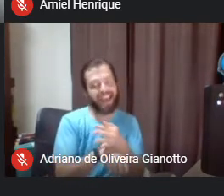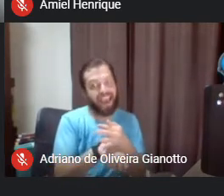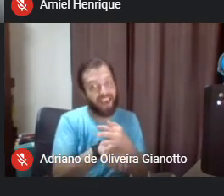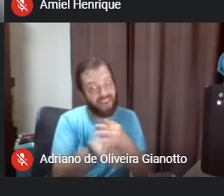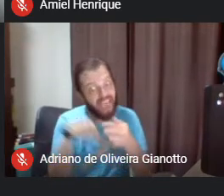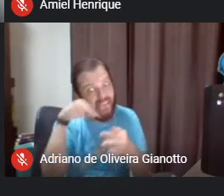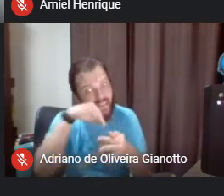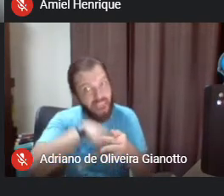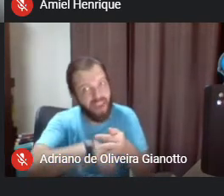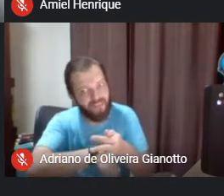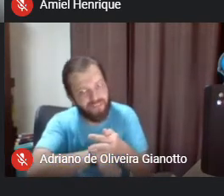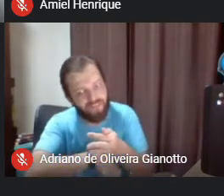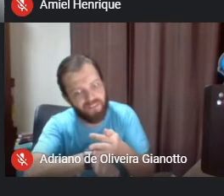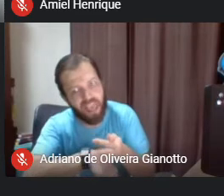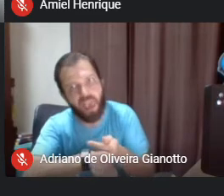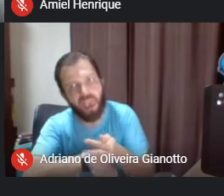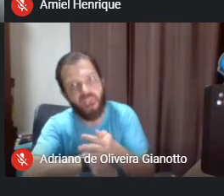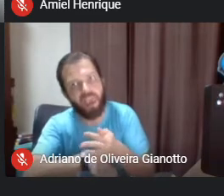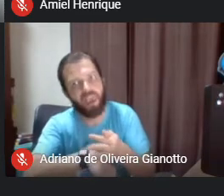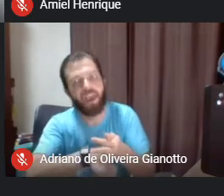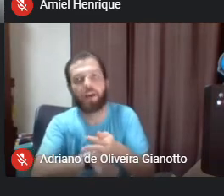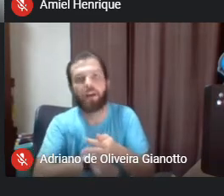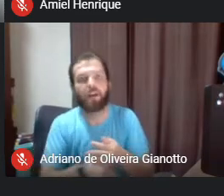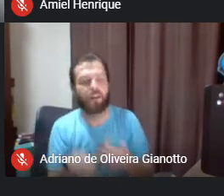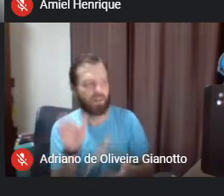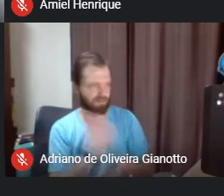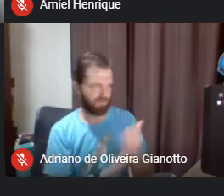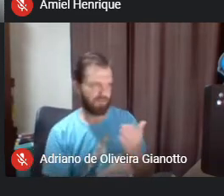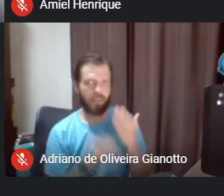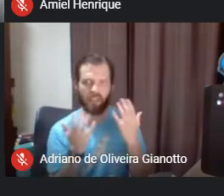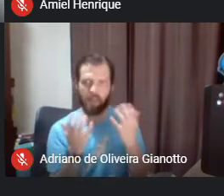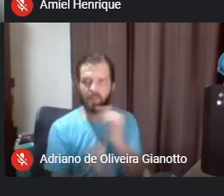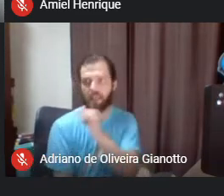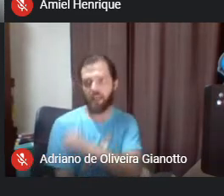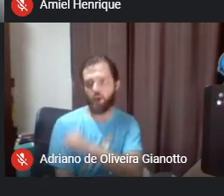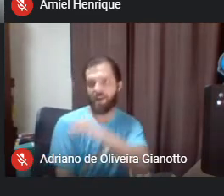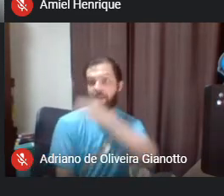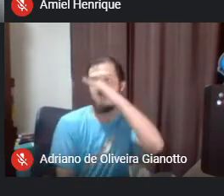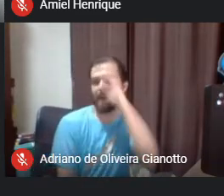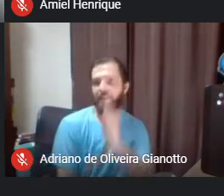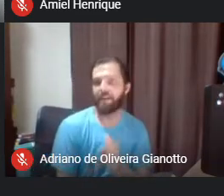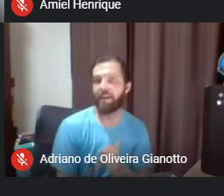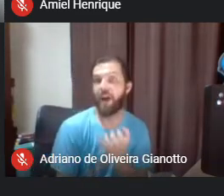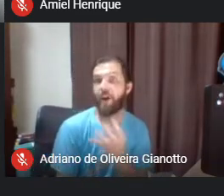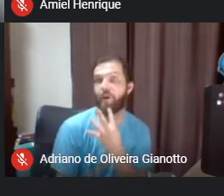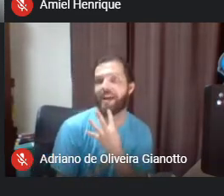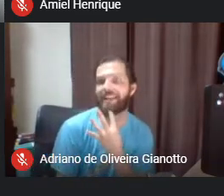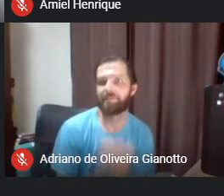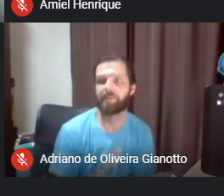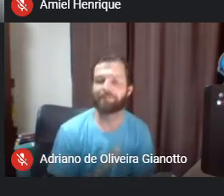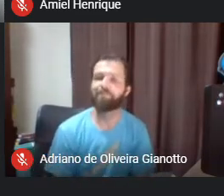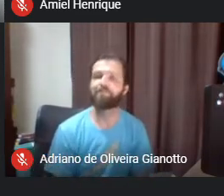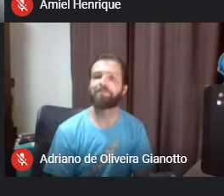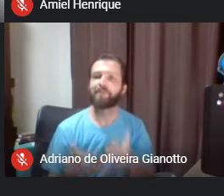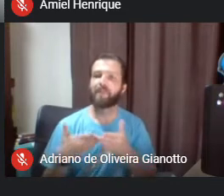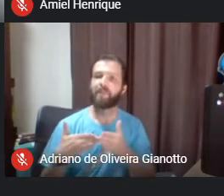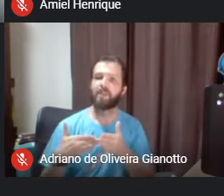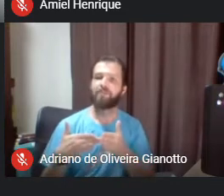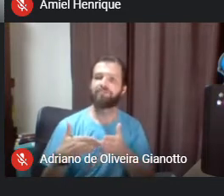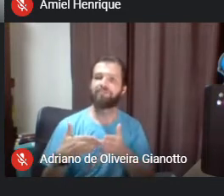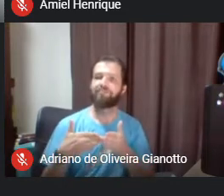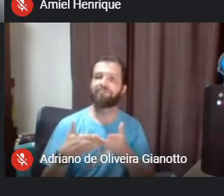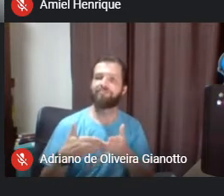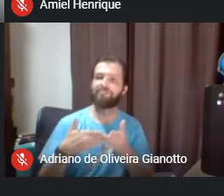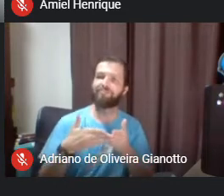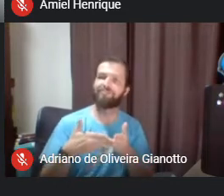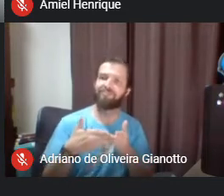filhos ouvintes, 2 crianças ouvintes, e numa férias que ele teve, eles resolveram